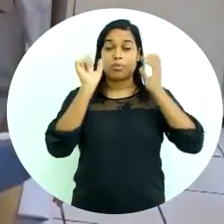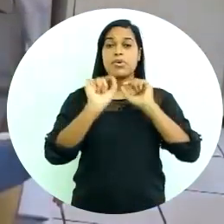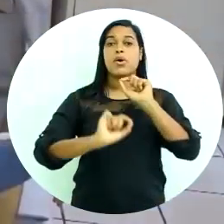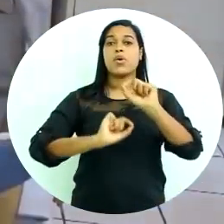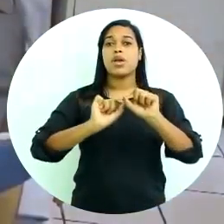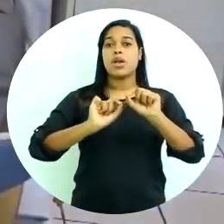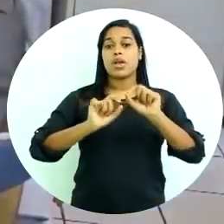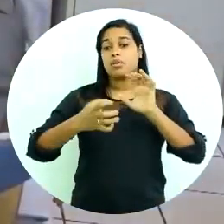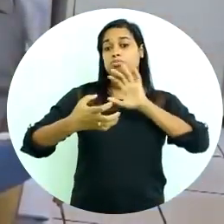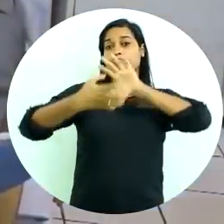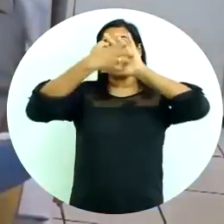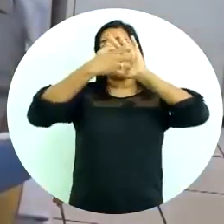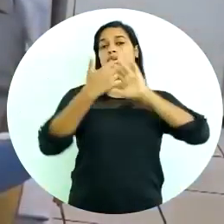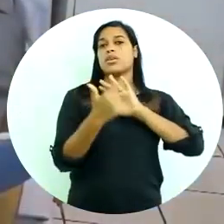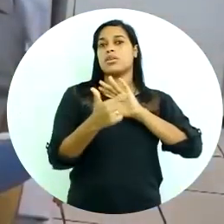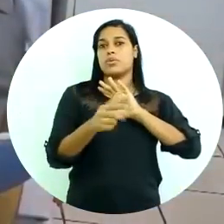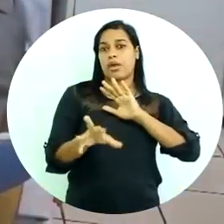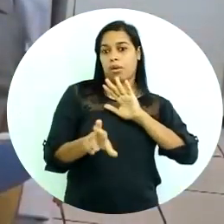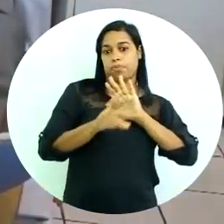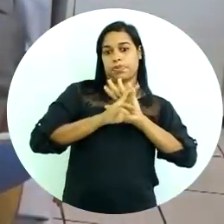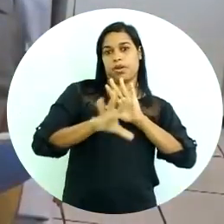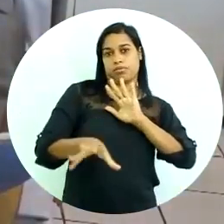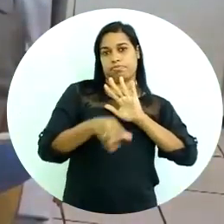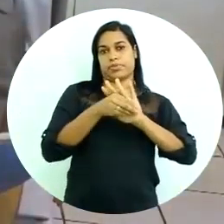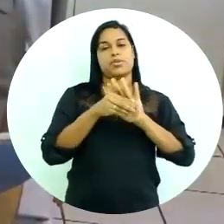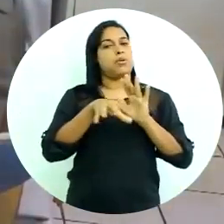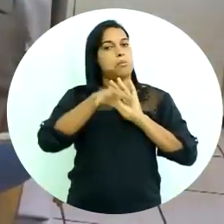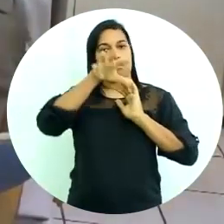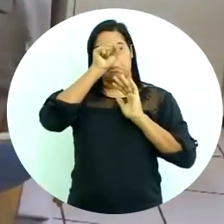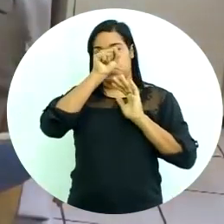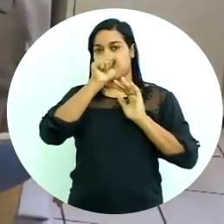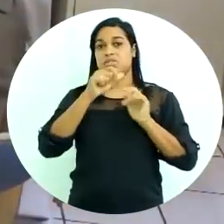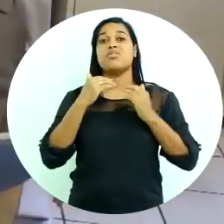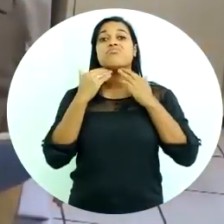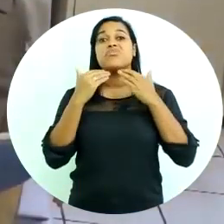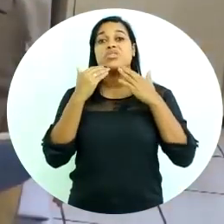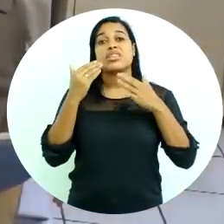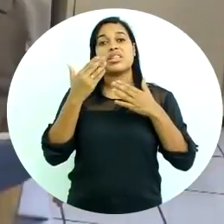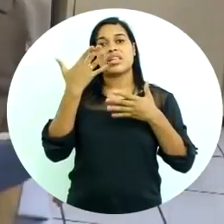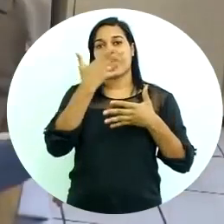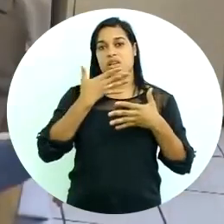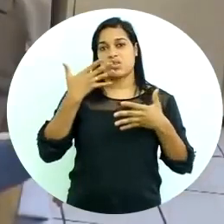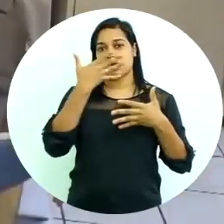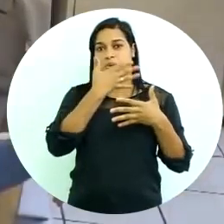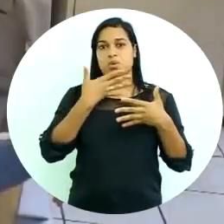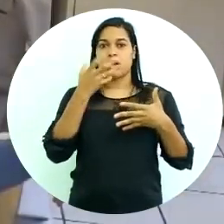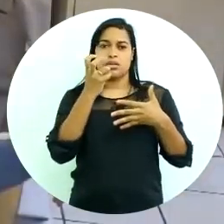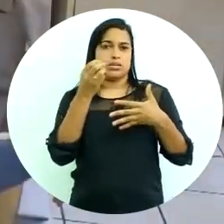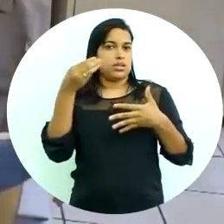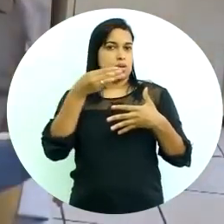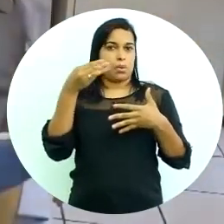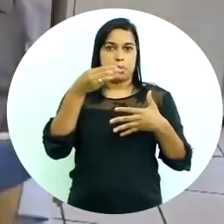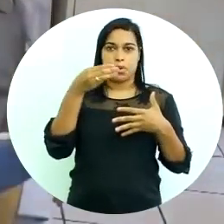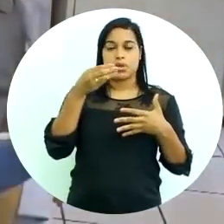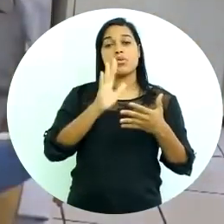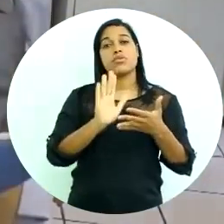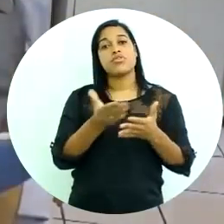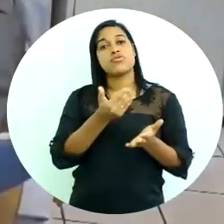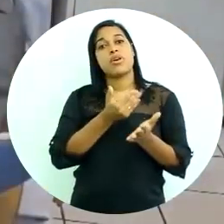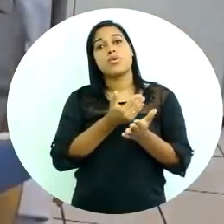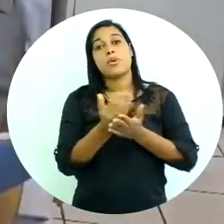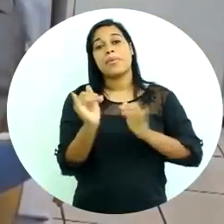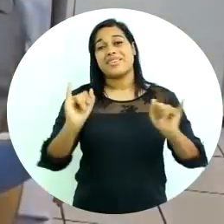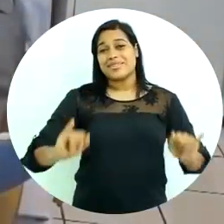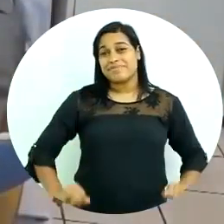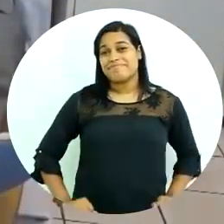não guarda reservas nem de oxigênio nem de glicose e em pouco tempo, cerca de 5 minutos, ele já começa a sofrer